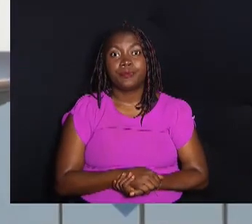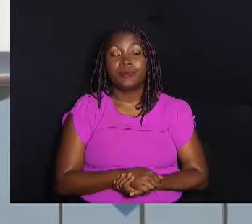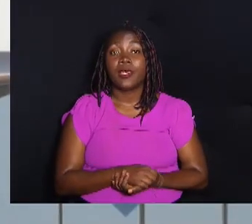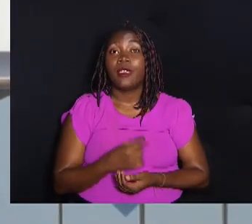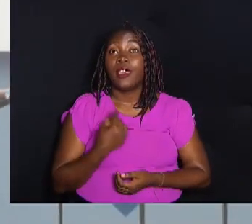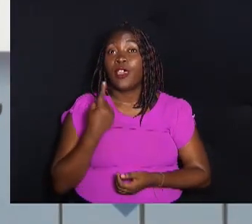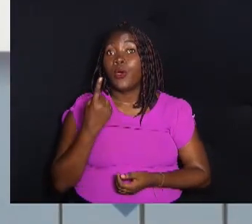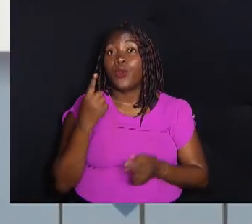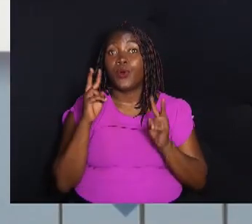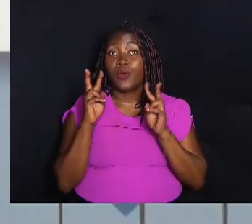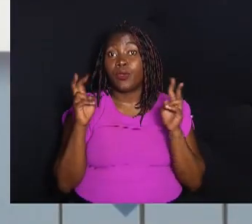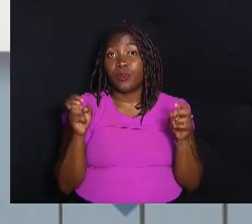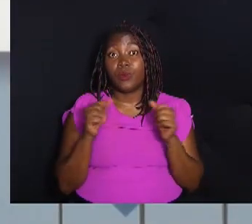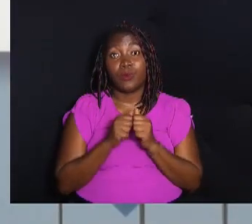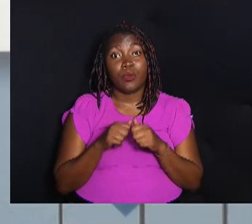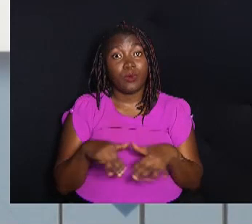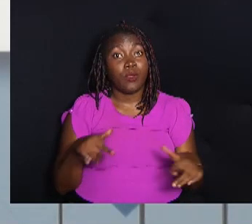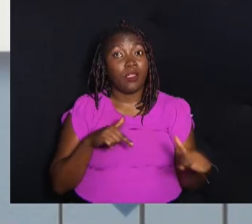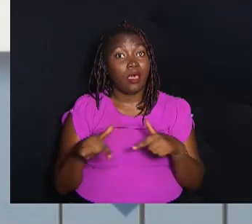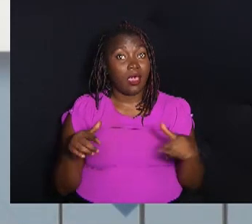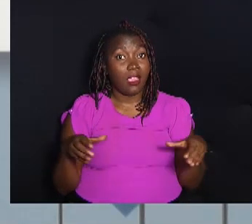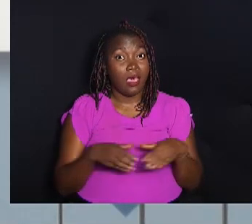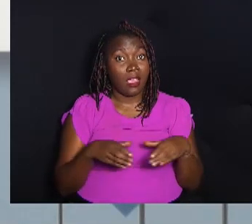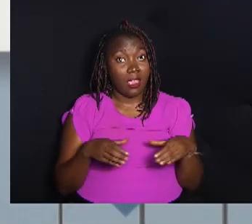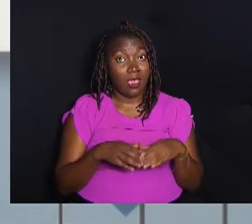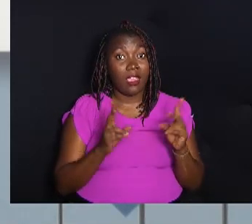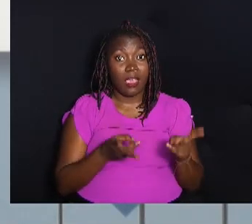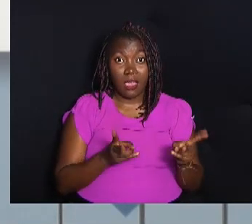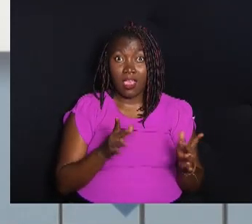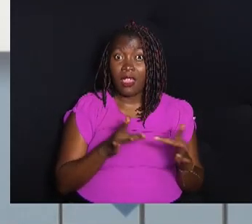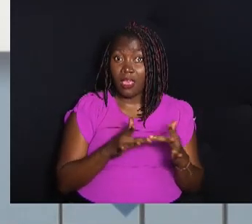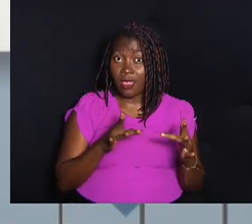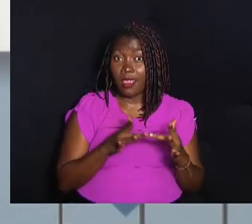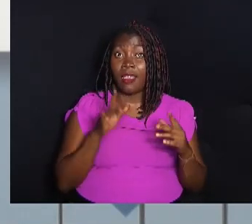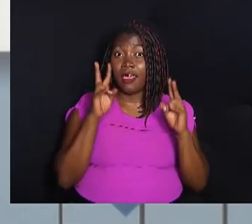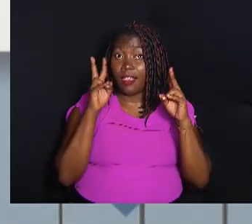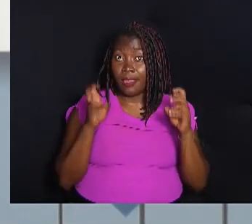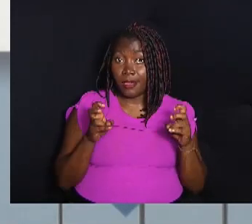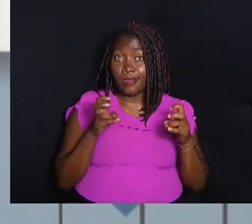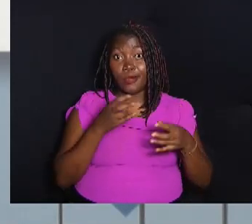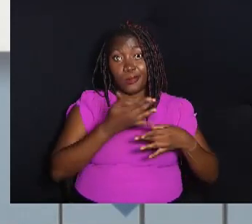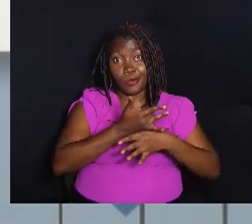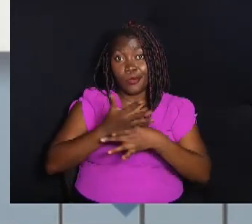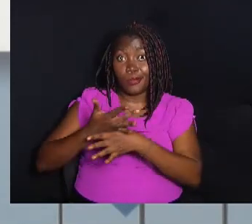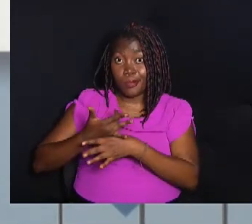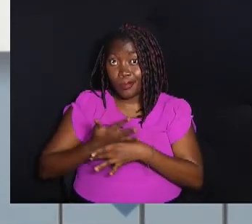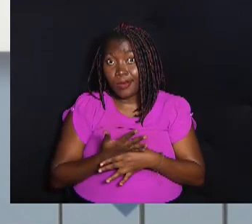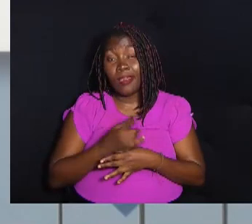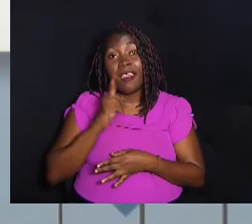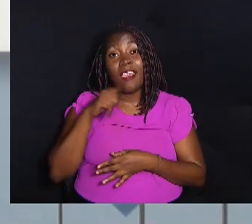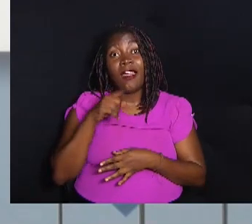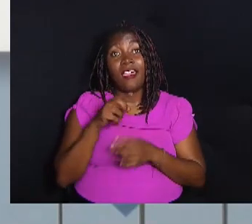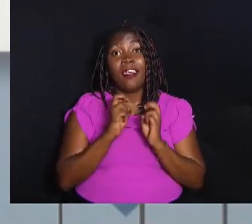que permeou o trabalho da comissão permanente que trata dos assuntos da região metropolitana de Campinas foi o trem